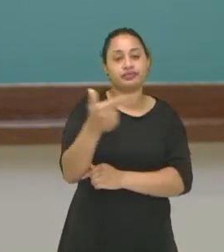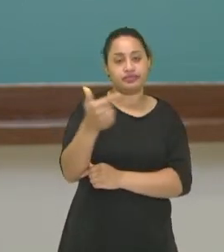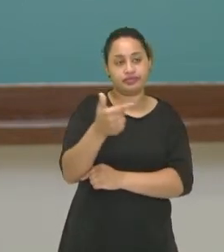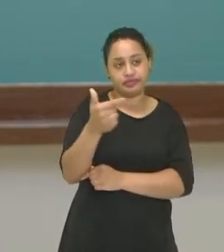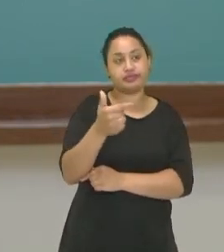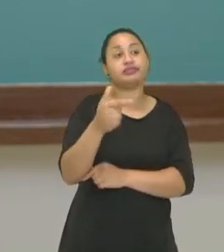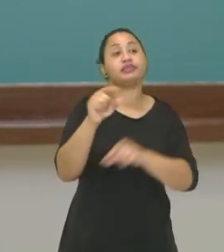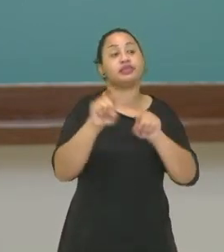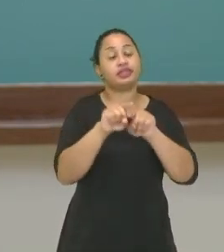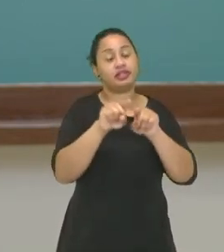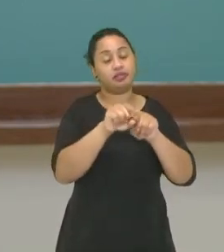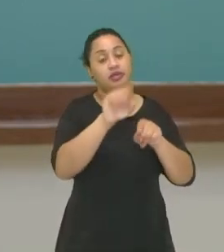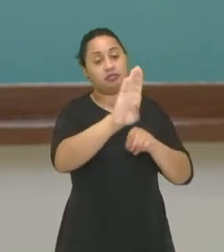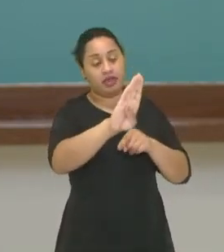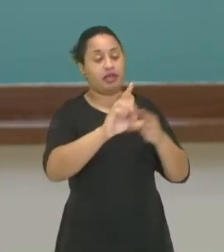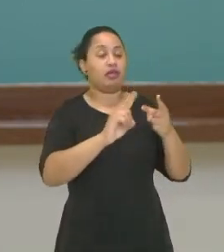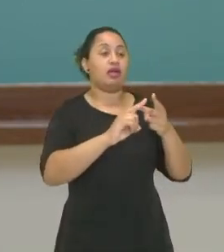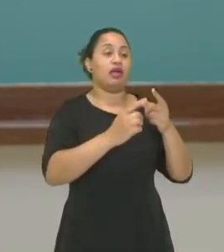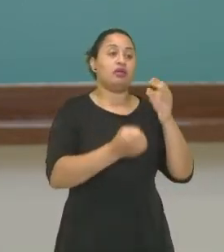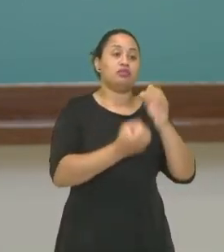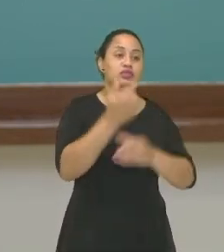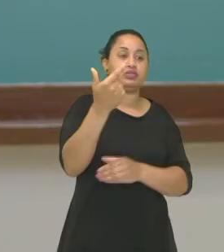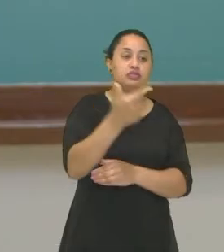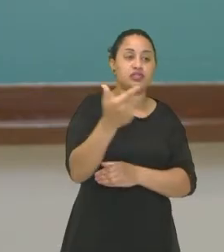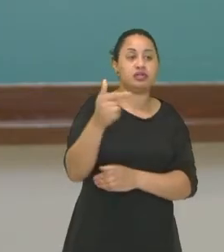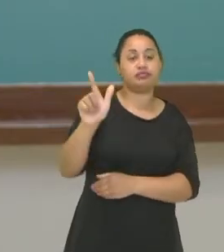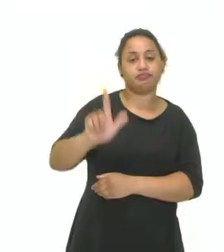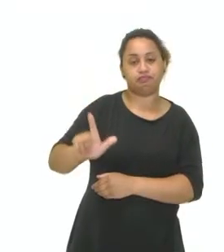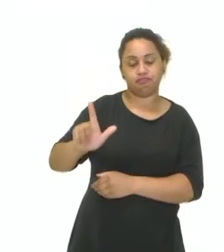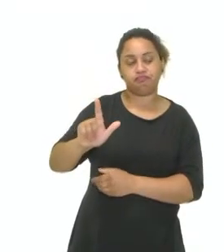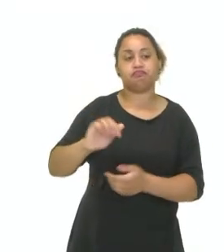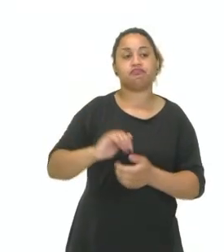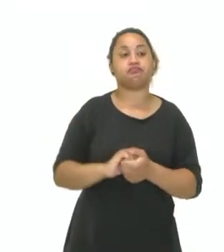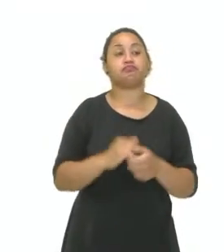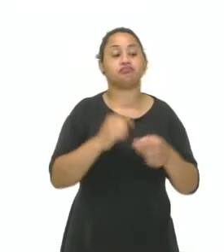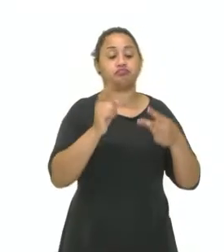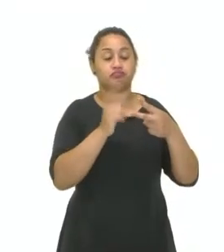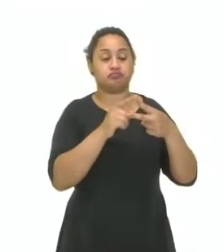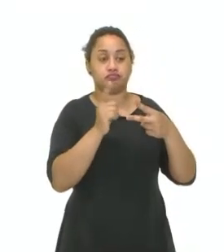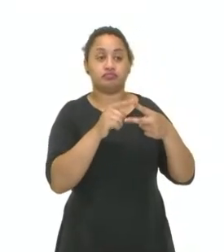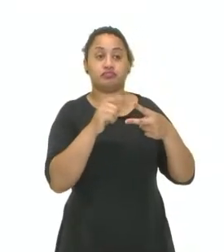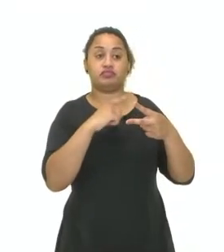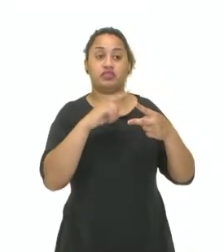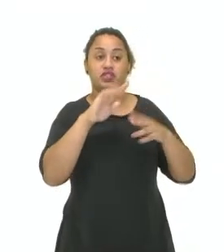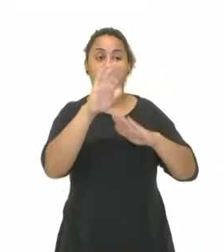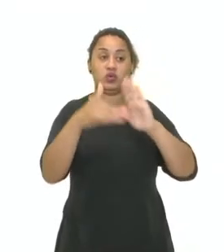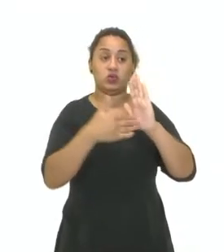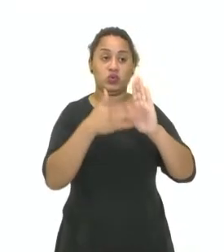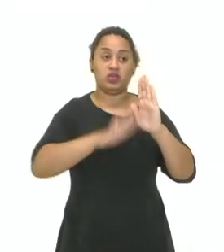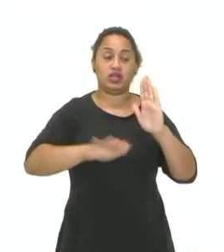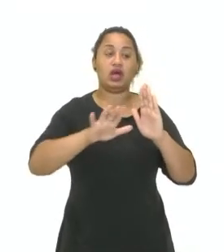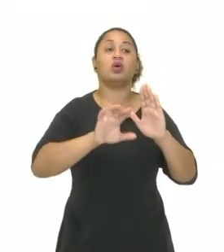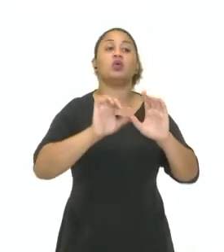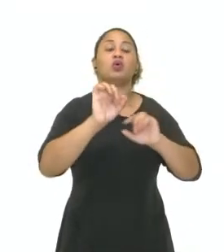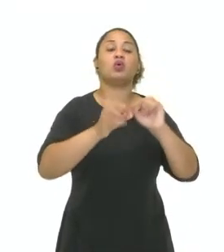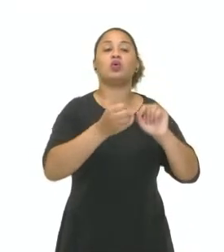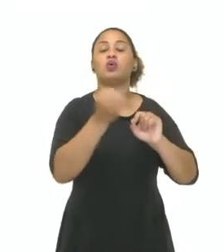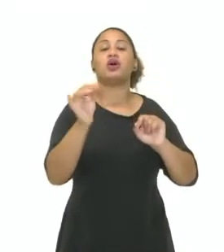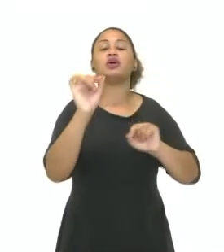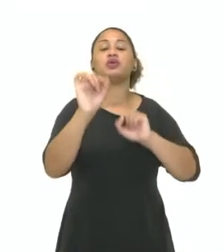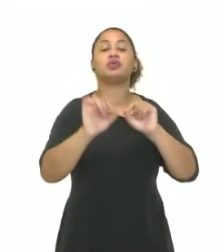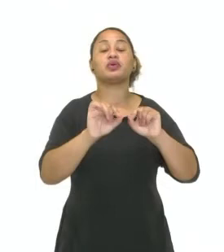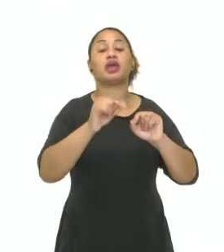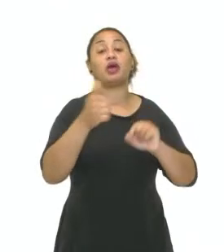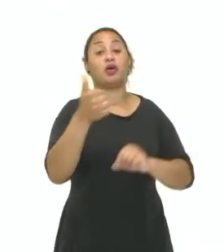também bruta e líquida, que a gente vai falar de um modo geral. A bruta, gente, é a total de biomassa que um herbívoro, agora a gente já está a nível